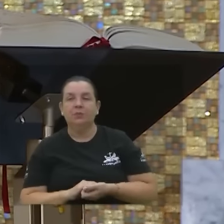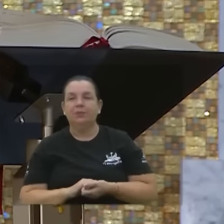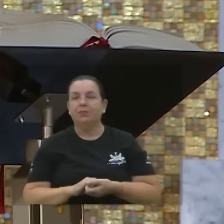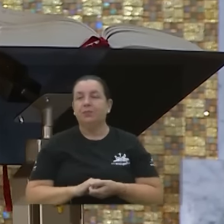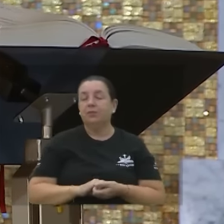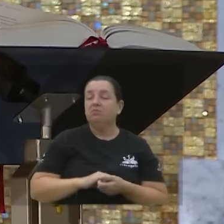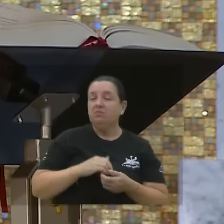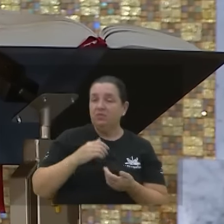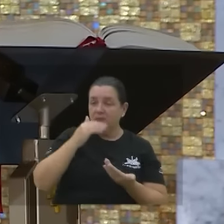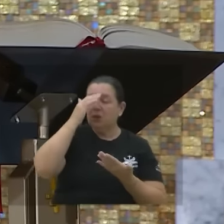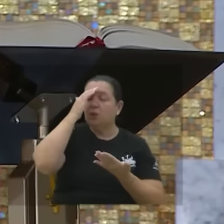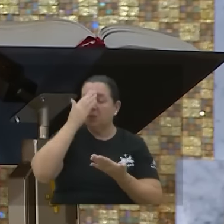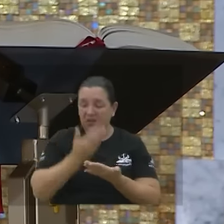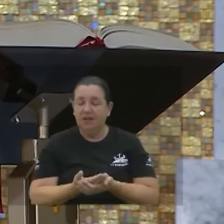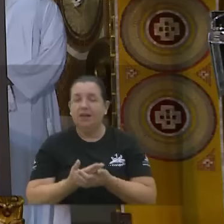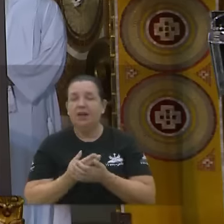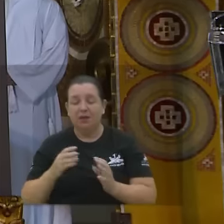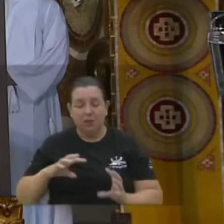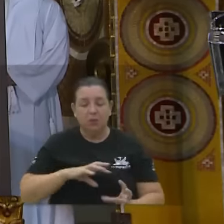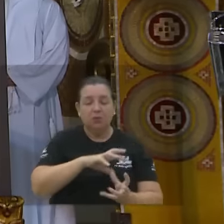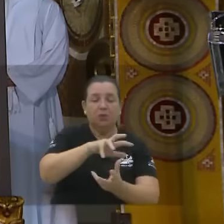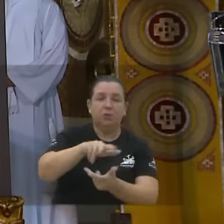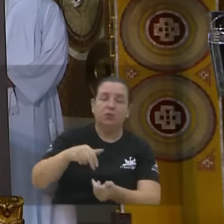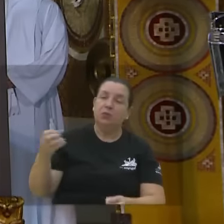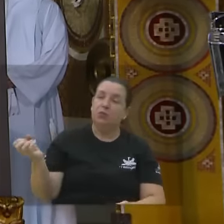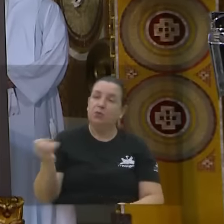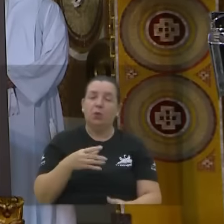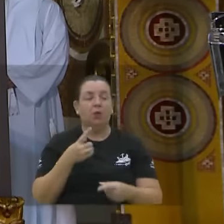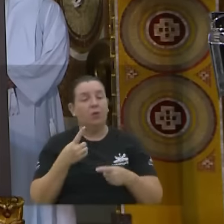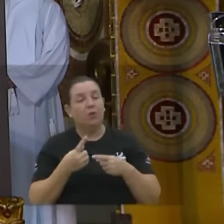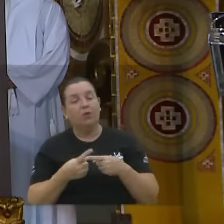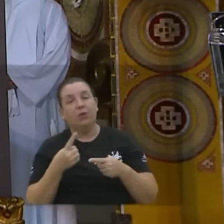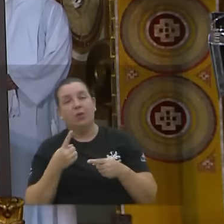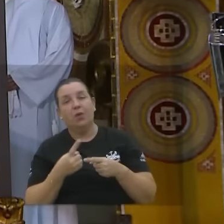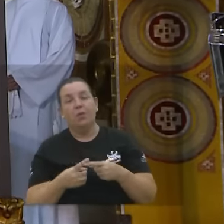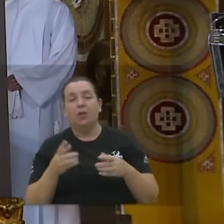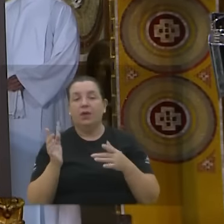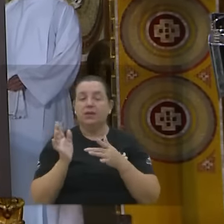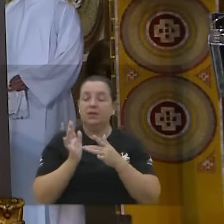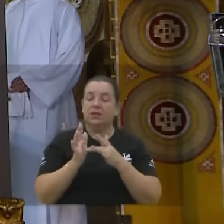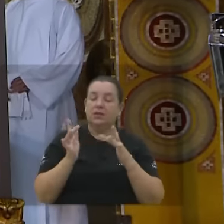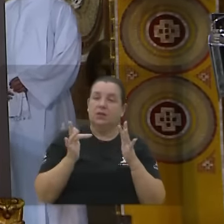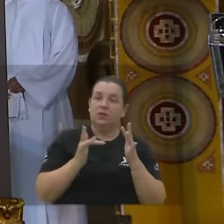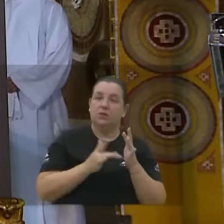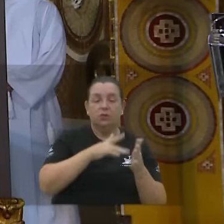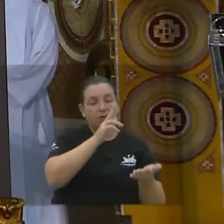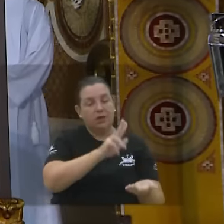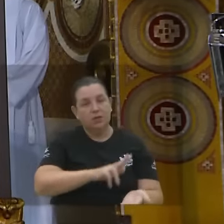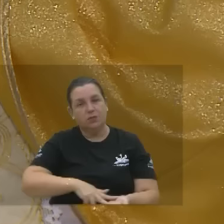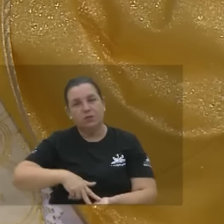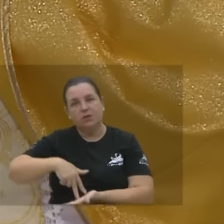ressurreição. Eu creio no mundo novo, pois